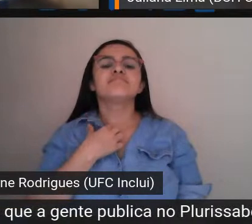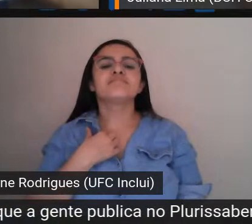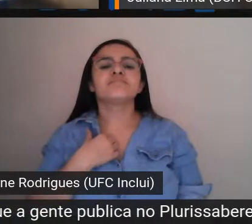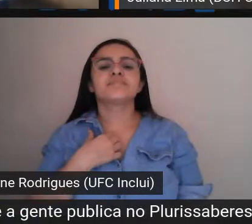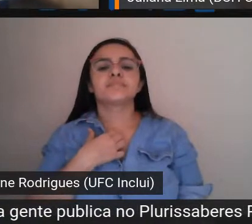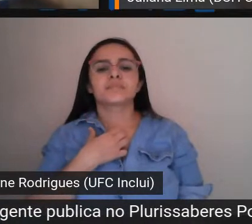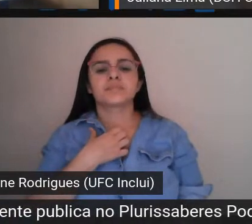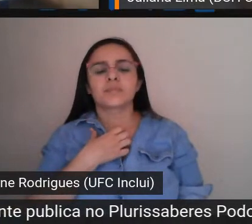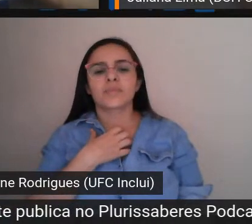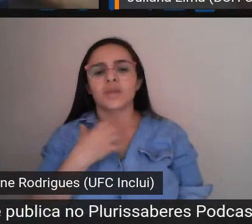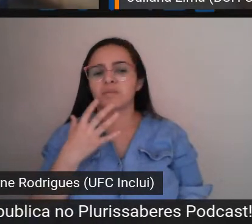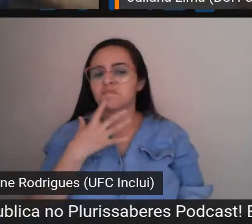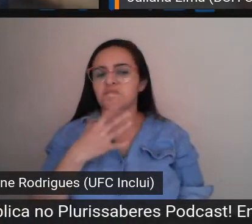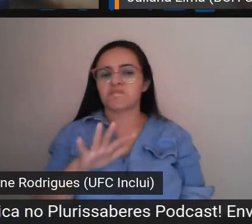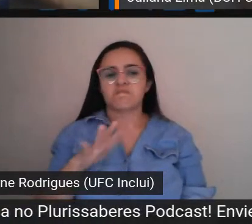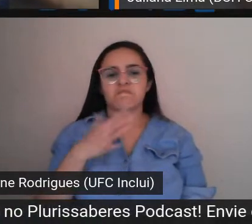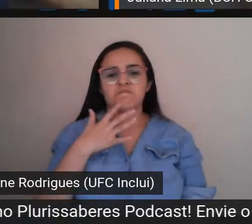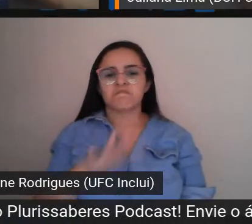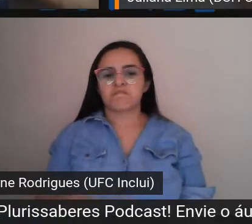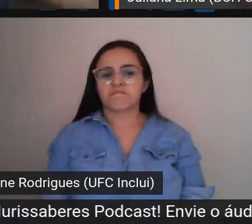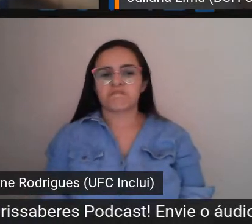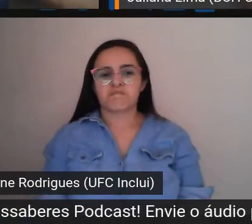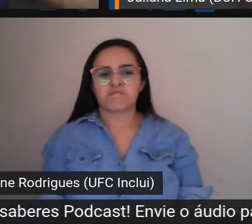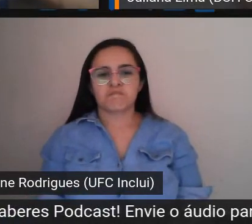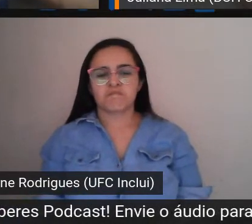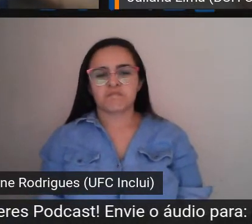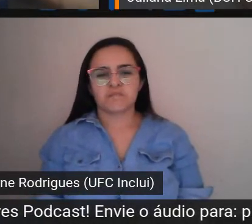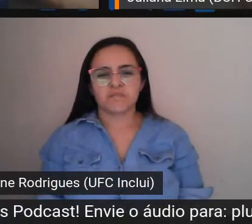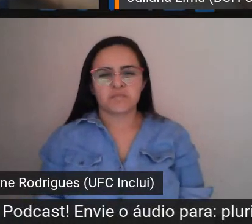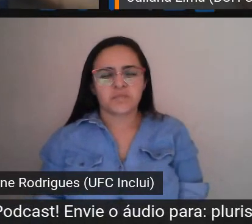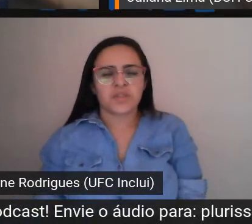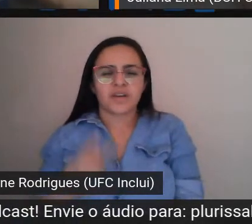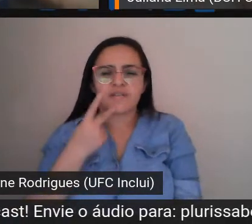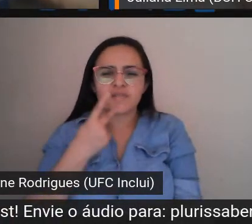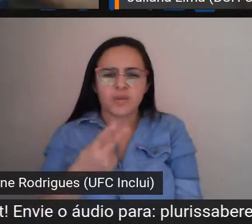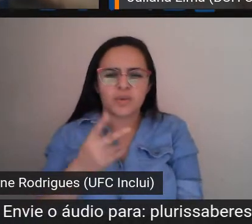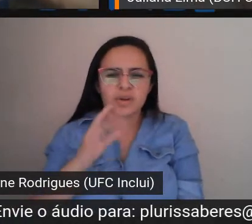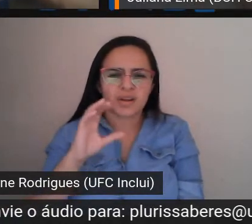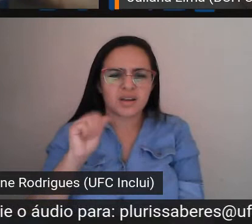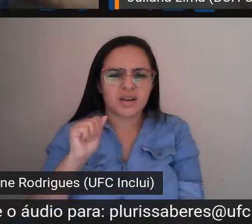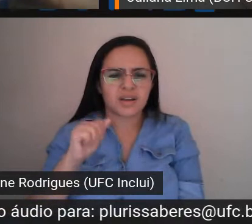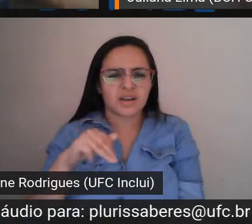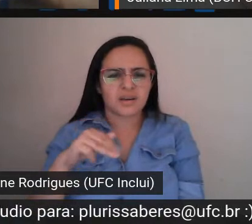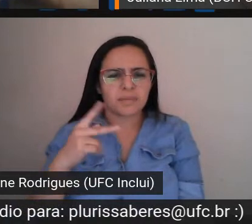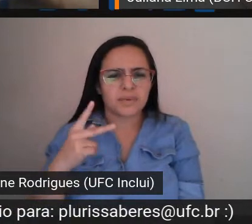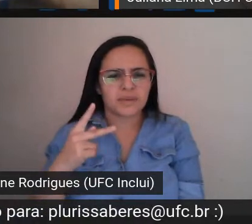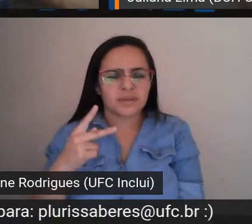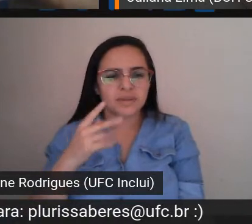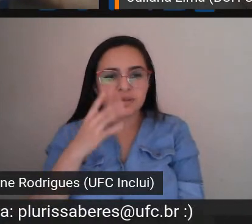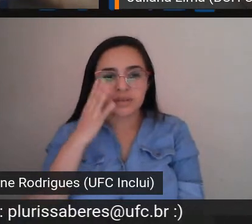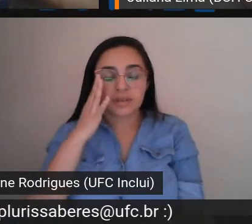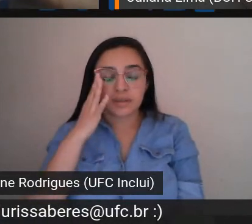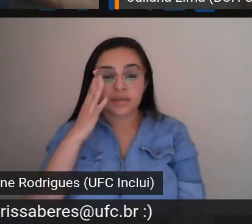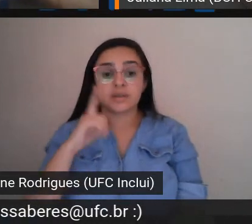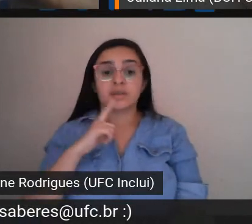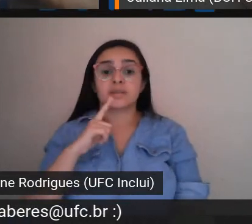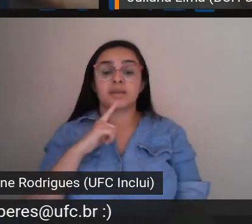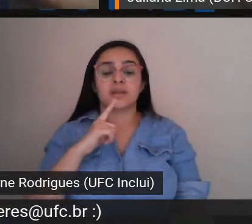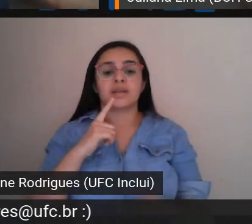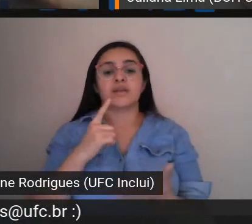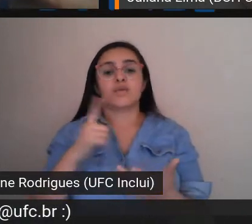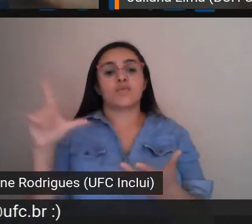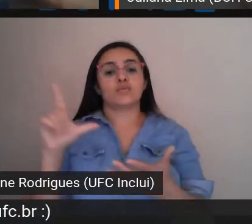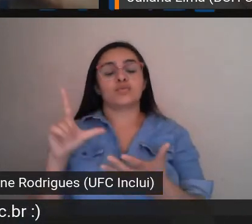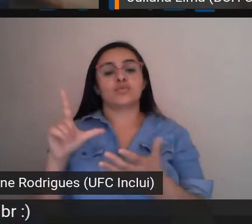Eu acho que a Campbell, que eu mencionei ali, né, fora isso, a gente tem o Instituto Joana Briggs, mas ele também é da área da saúde, mas eu acho